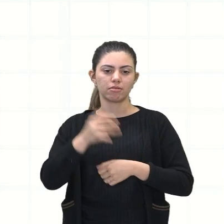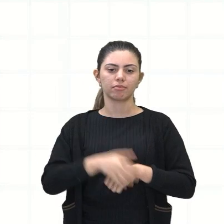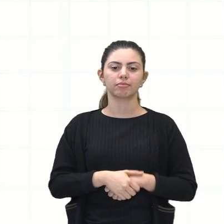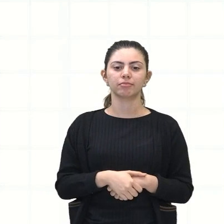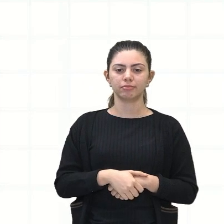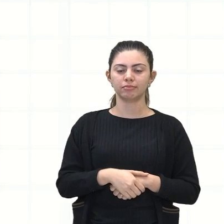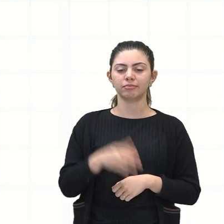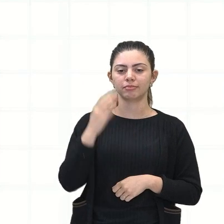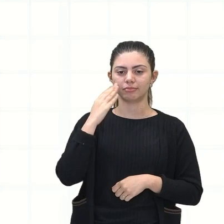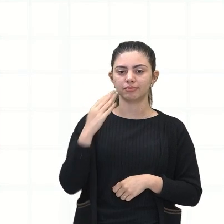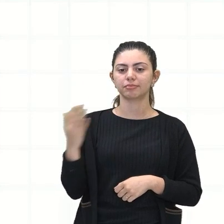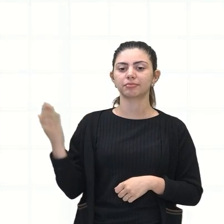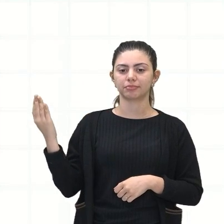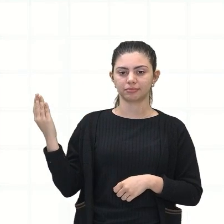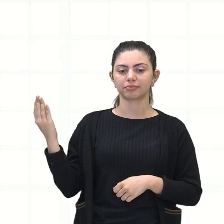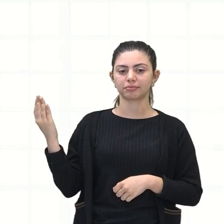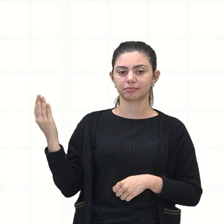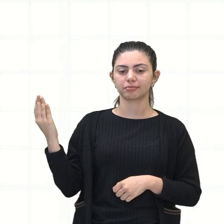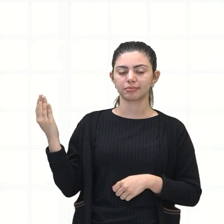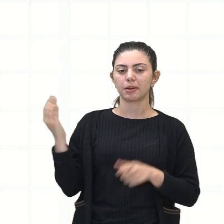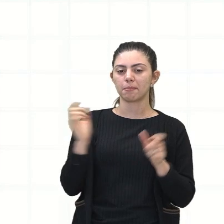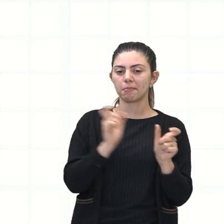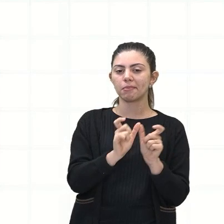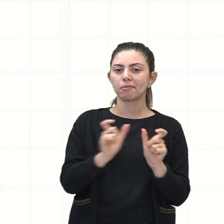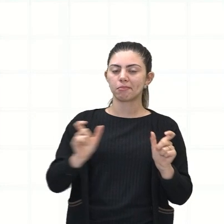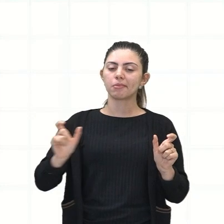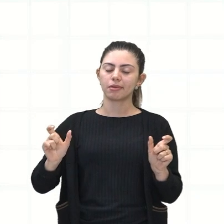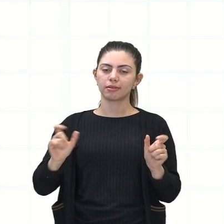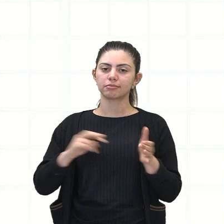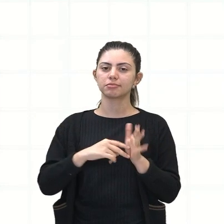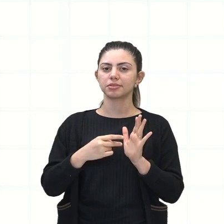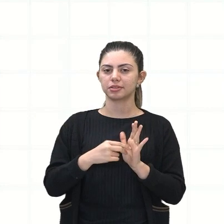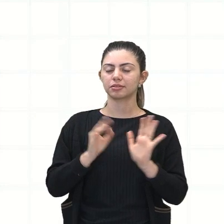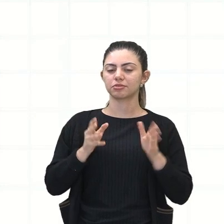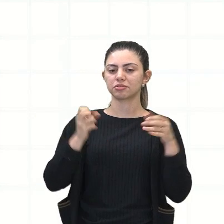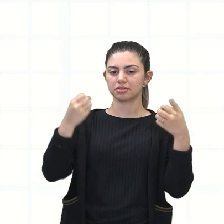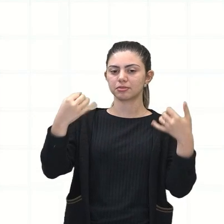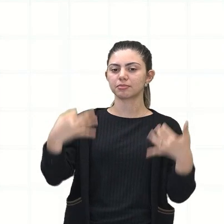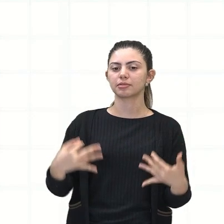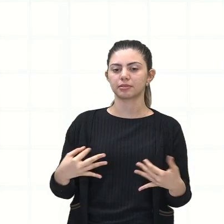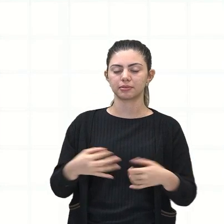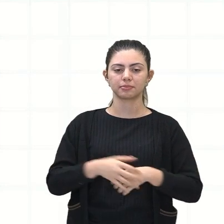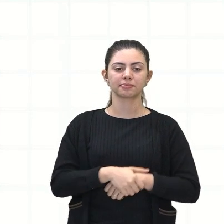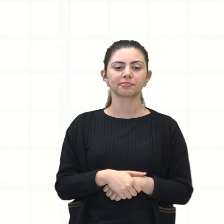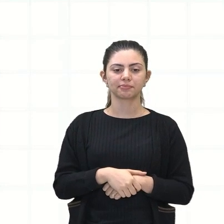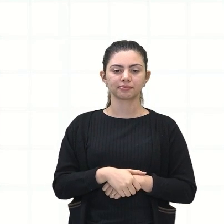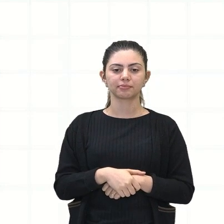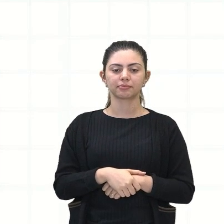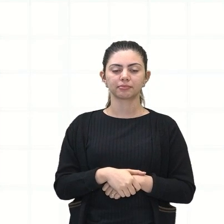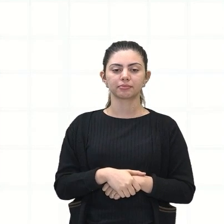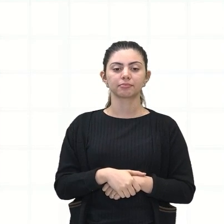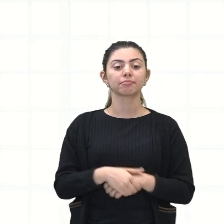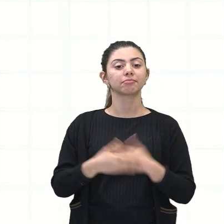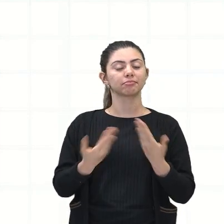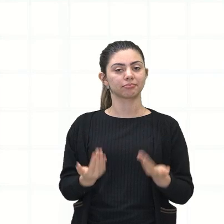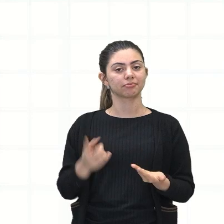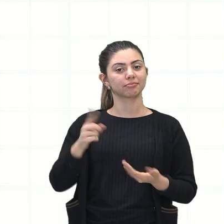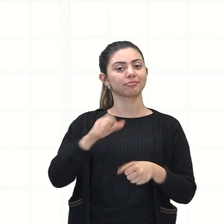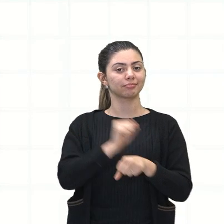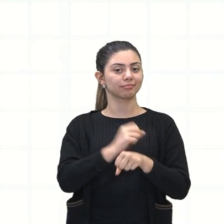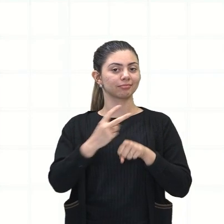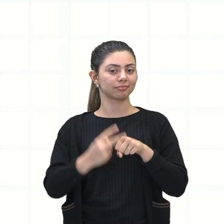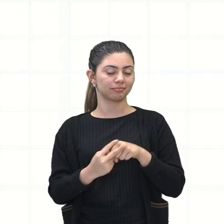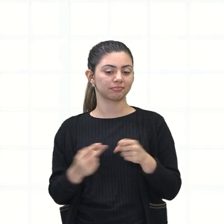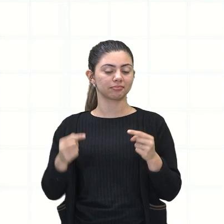ontem. Later, mais tarde. Now, agora. Tomorrow, amanhã. Esses são advérbios de